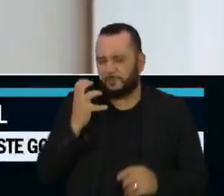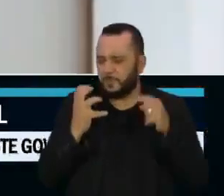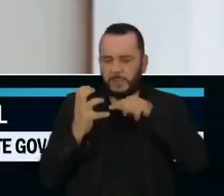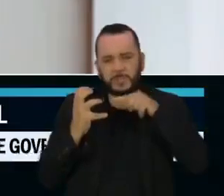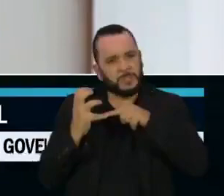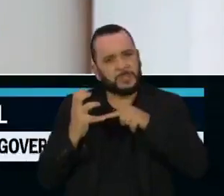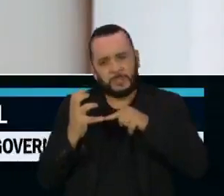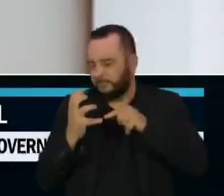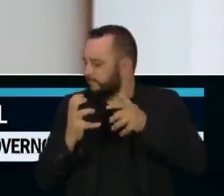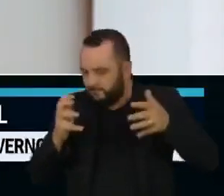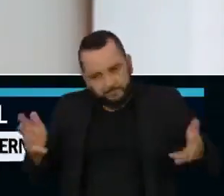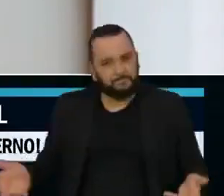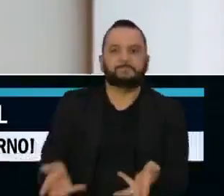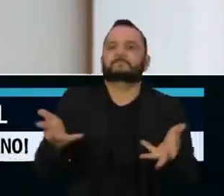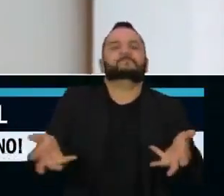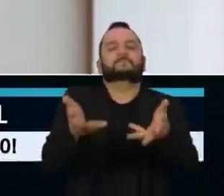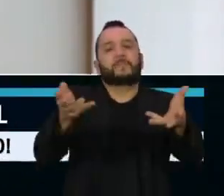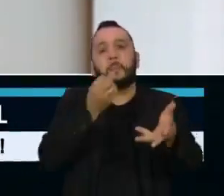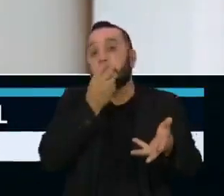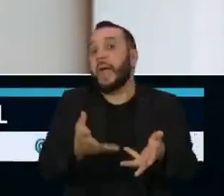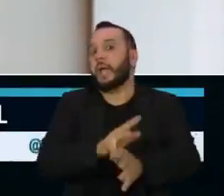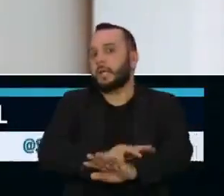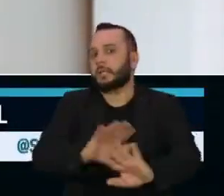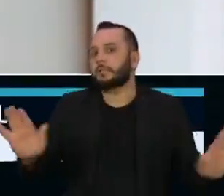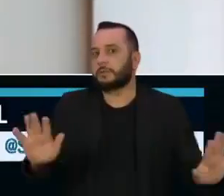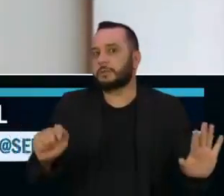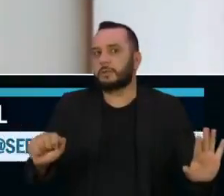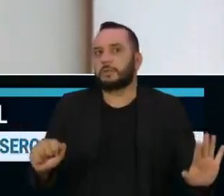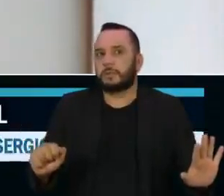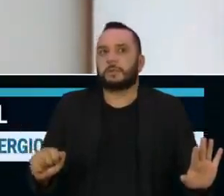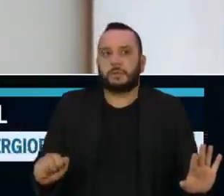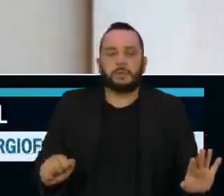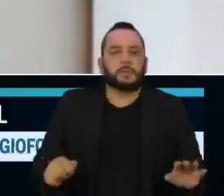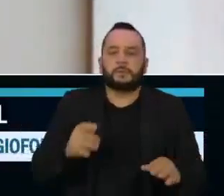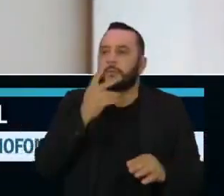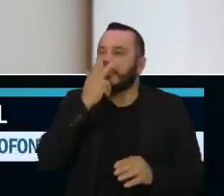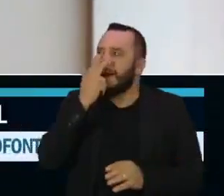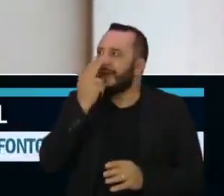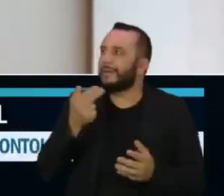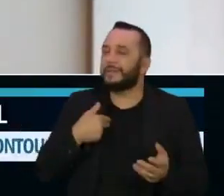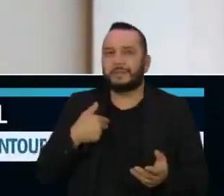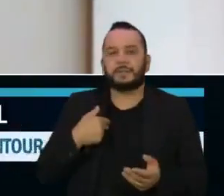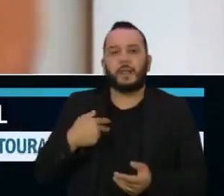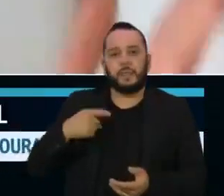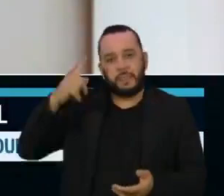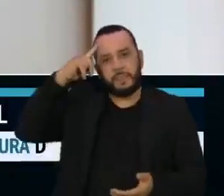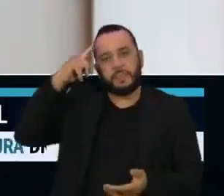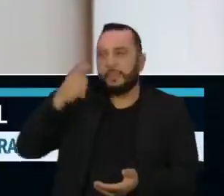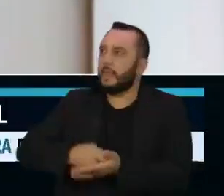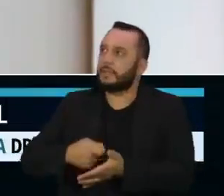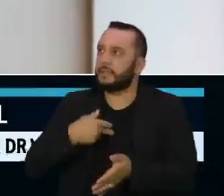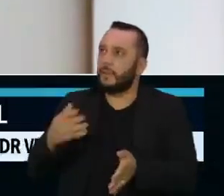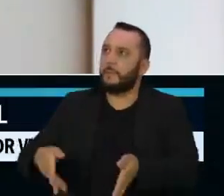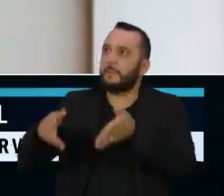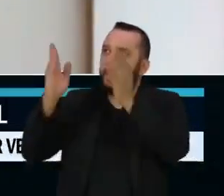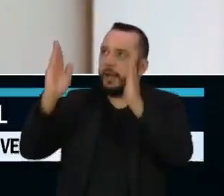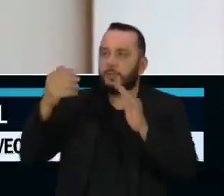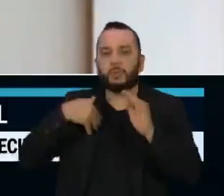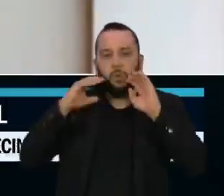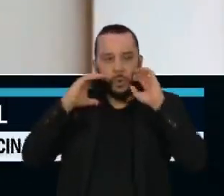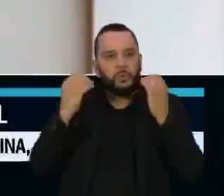bem. Acho que é mais ou menos como se você quisesse que as decisões, sei lá, no seu prédio, no seu condomínio, no seu